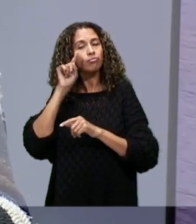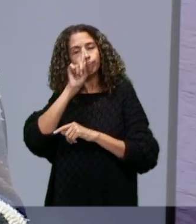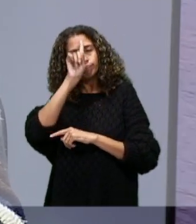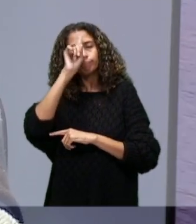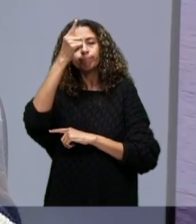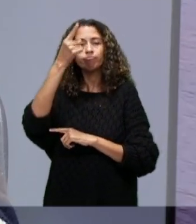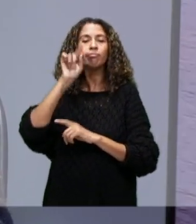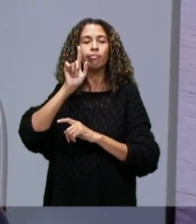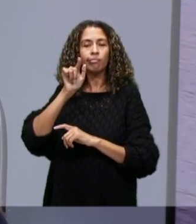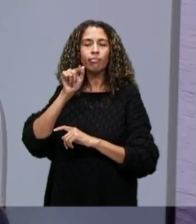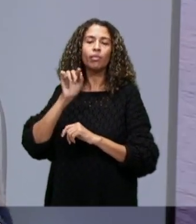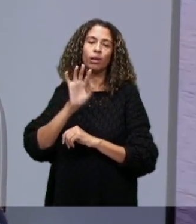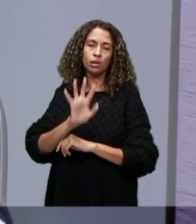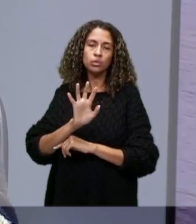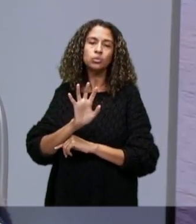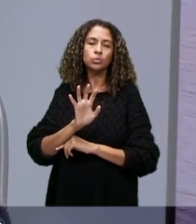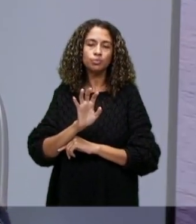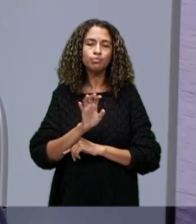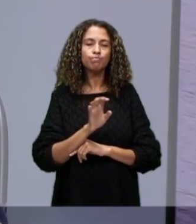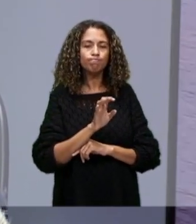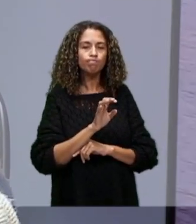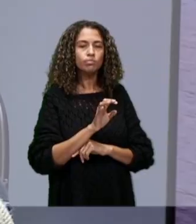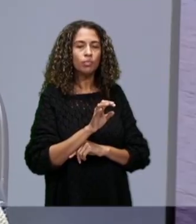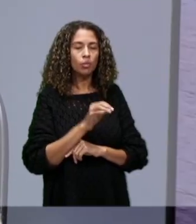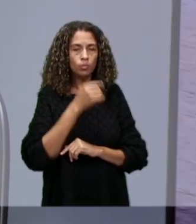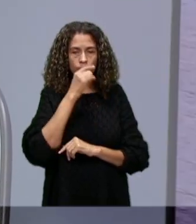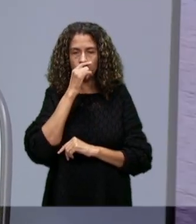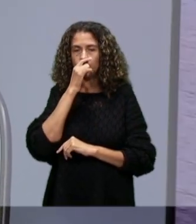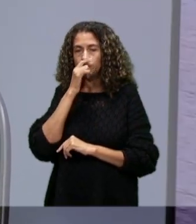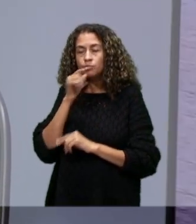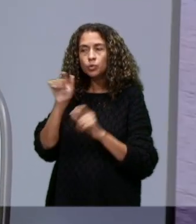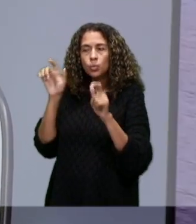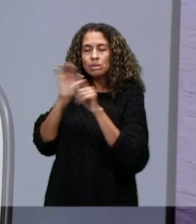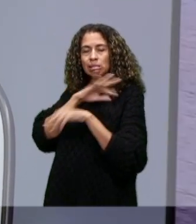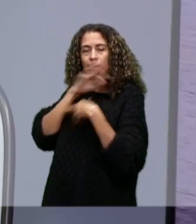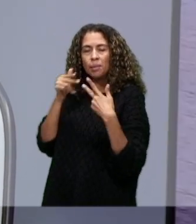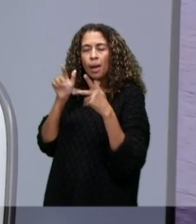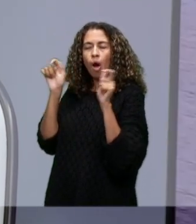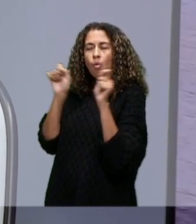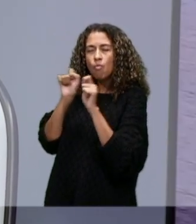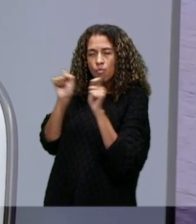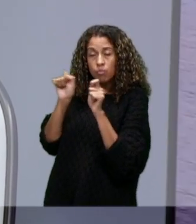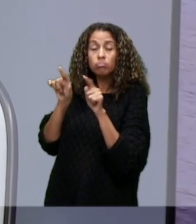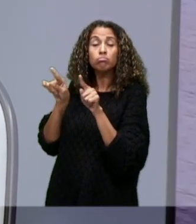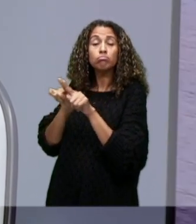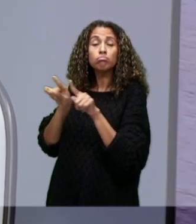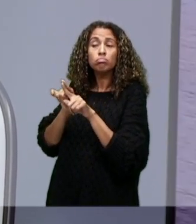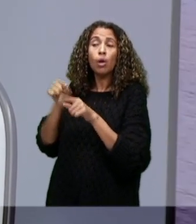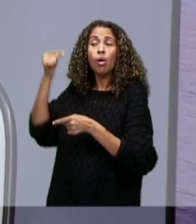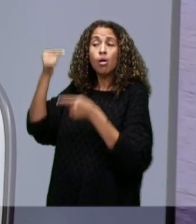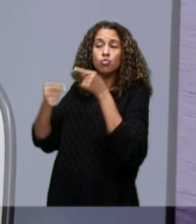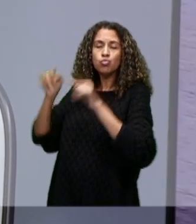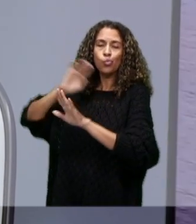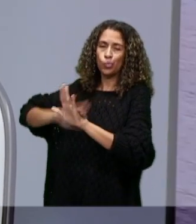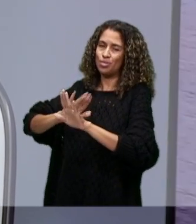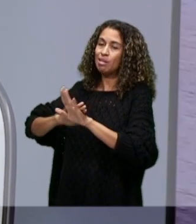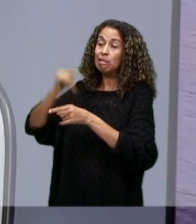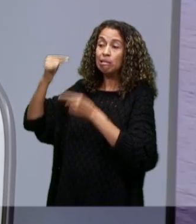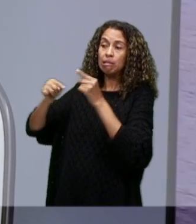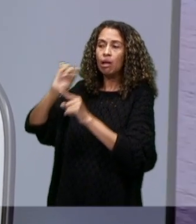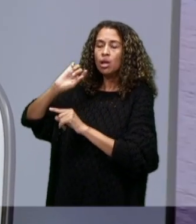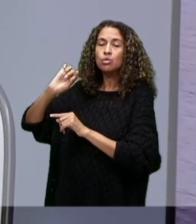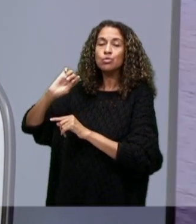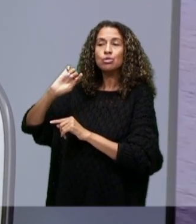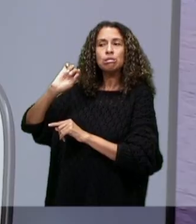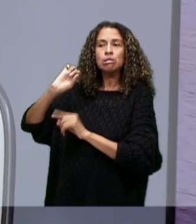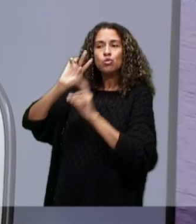Esse imaginário também com esses animais mais fofinhos, digamos assim, mas também traz todo esse debate, né? Da acidificação,